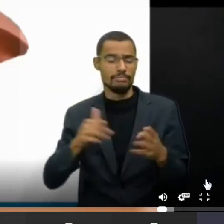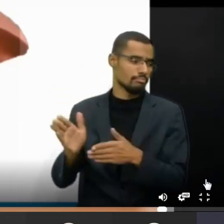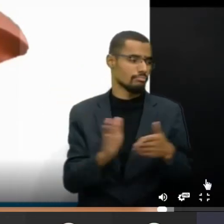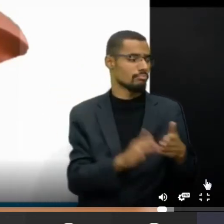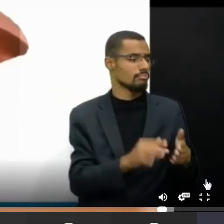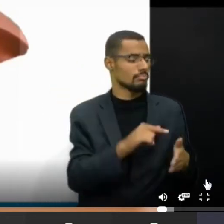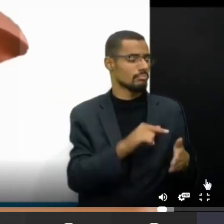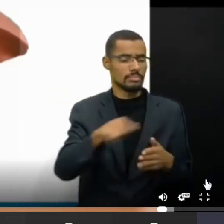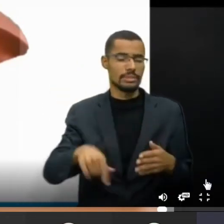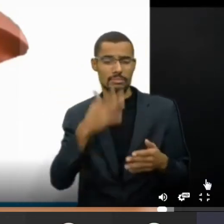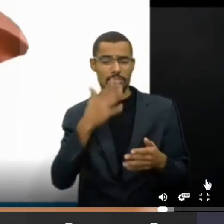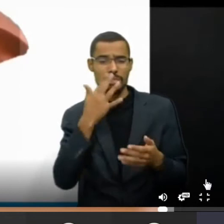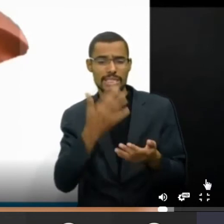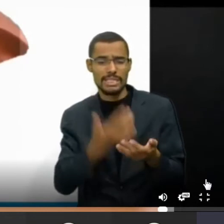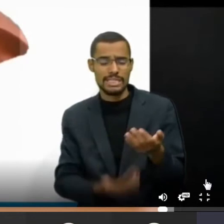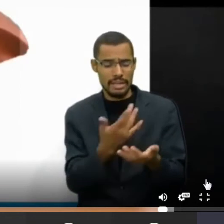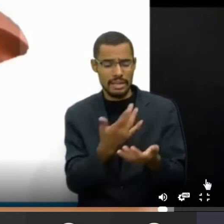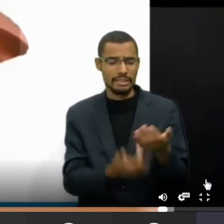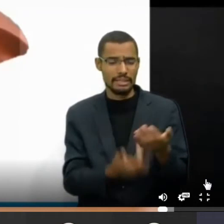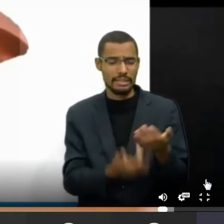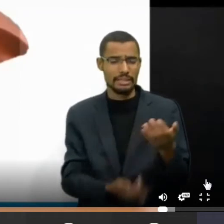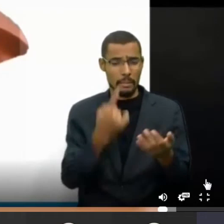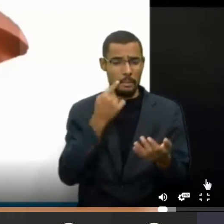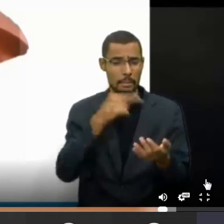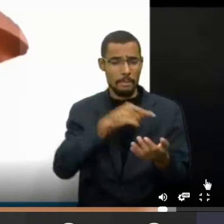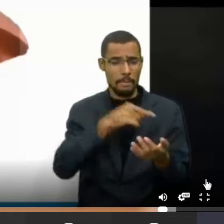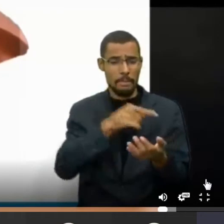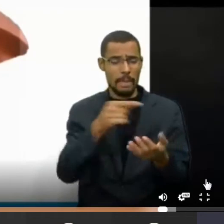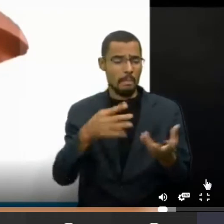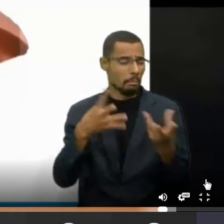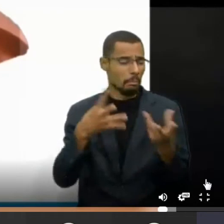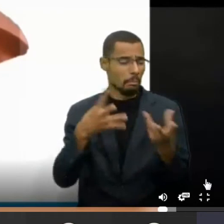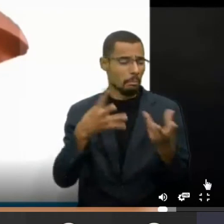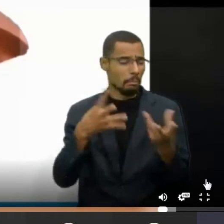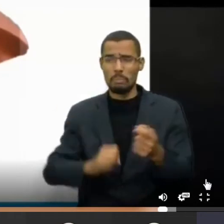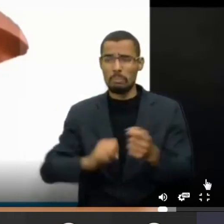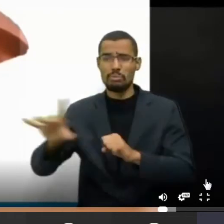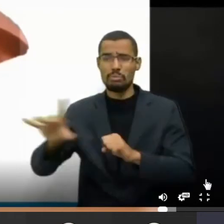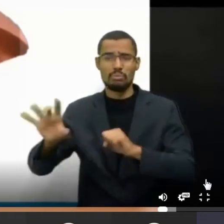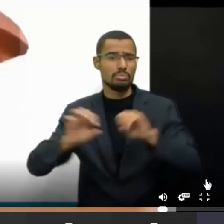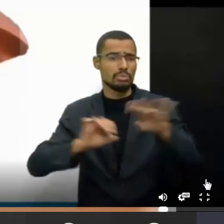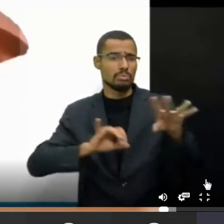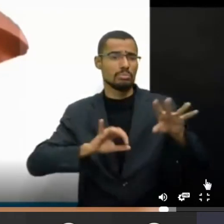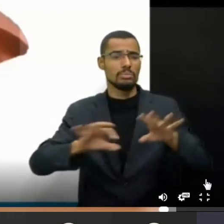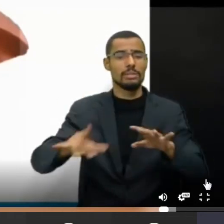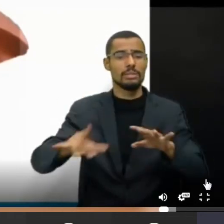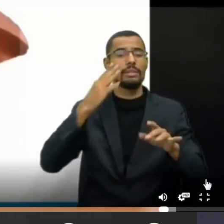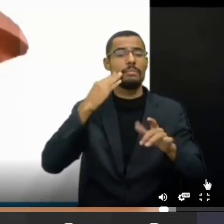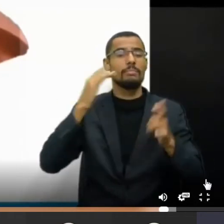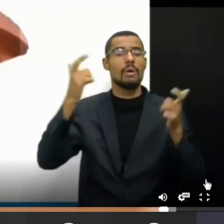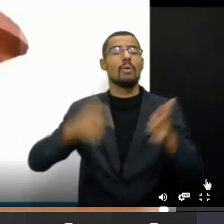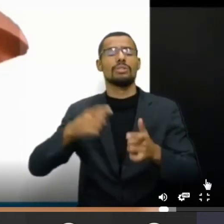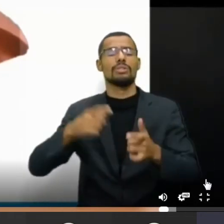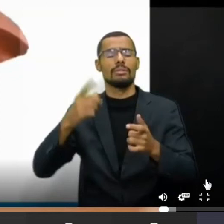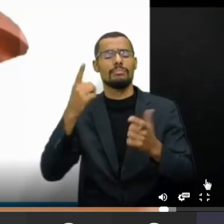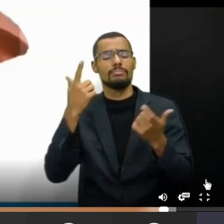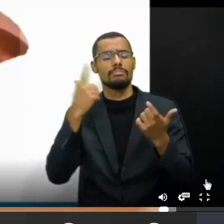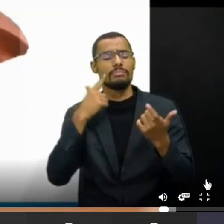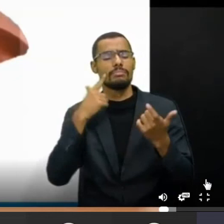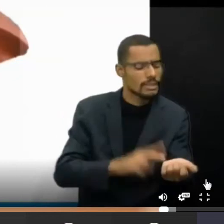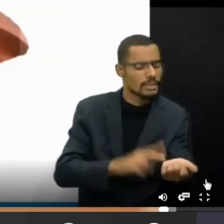onde chega o sangue, né? É um órgão altamente irrigado, então, por onde chega o sangue e por onde sai o